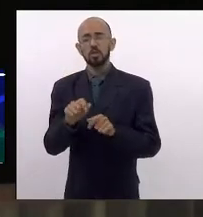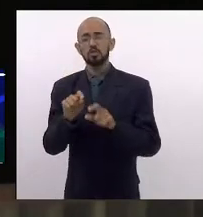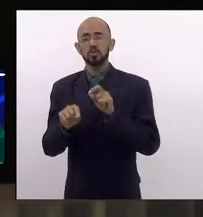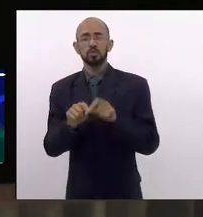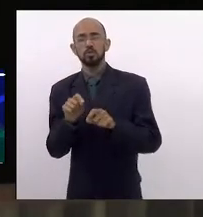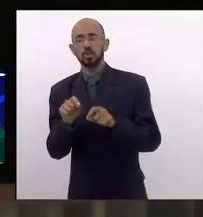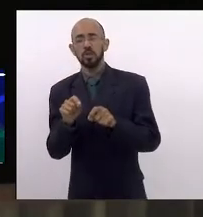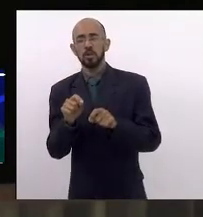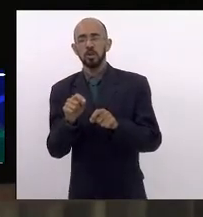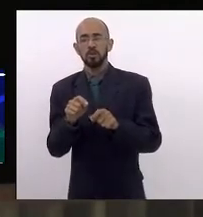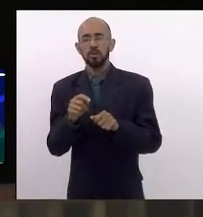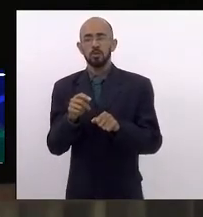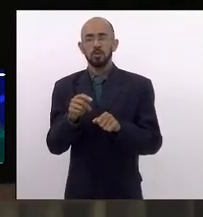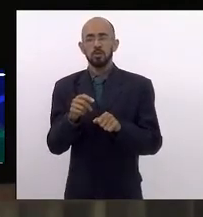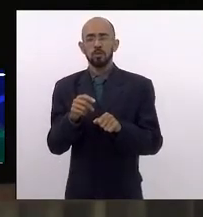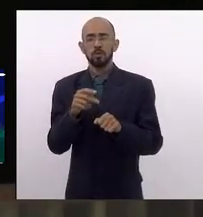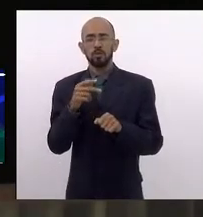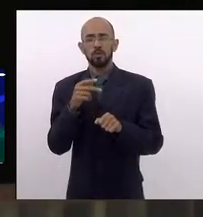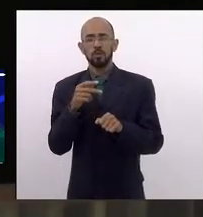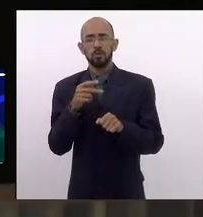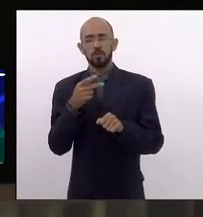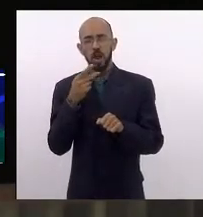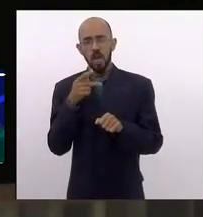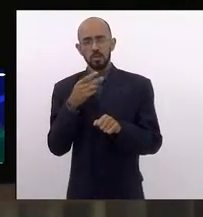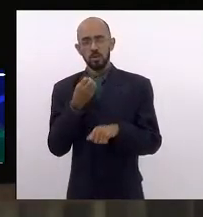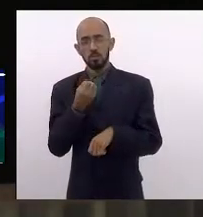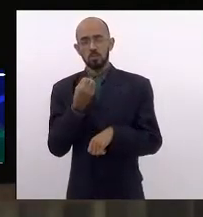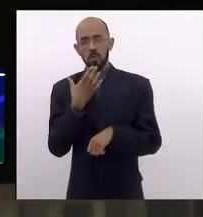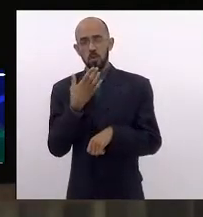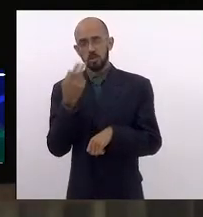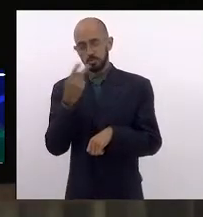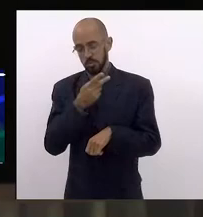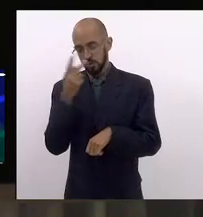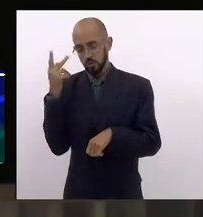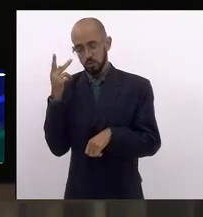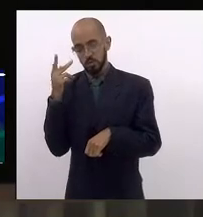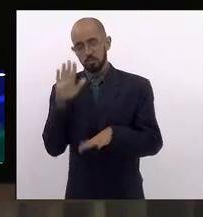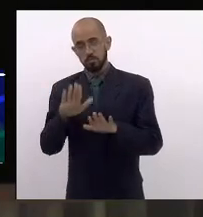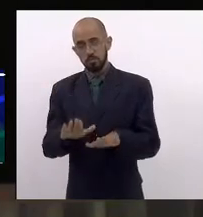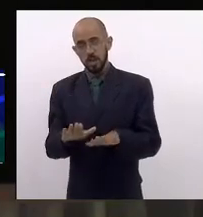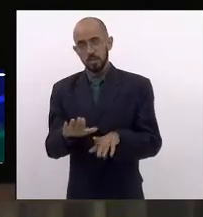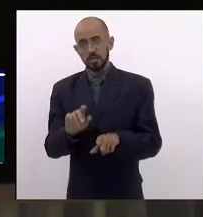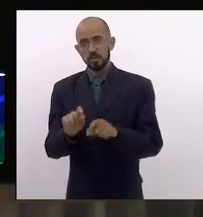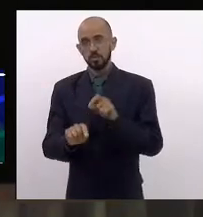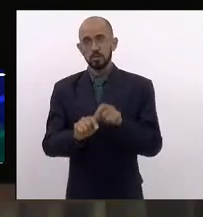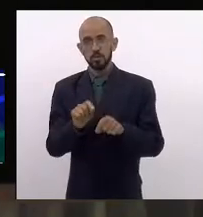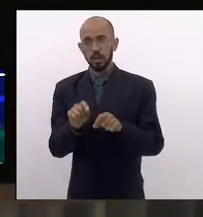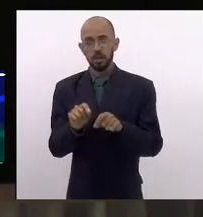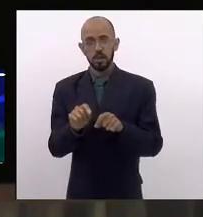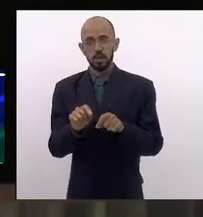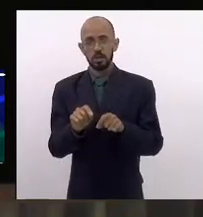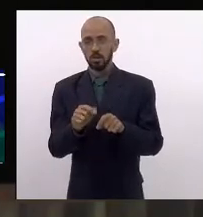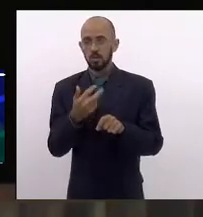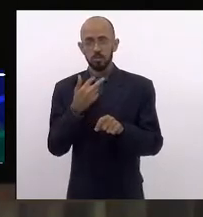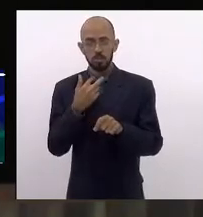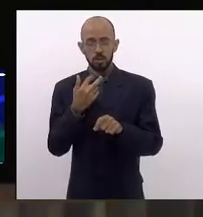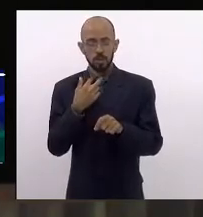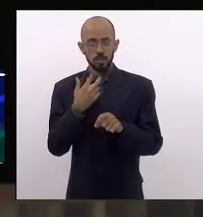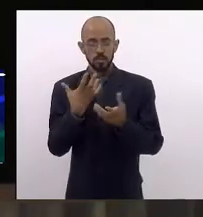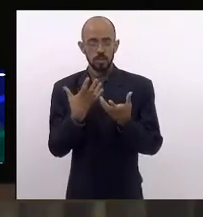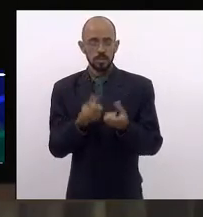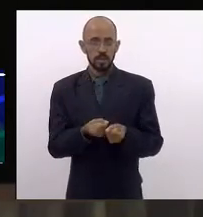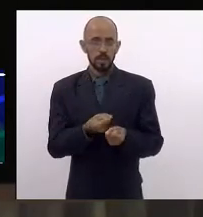dizer que são boas pessoas mas que não deve se entregar para